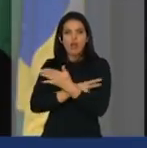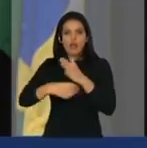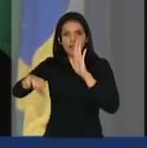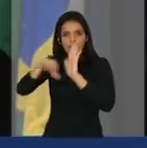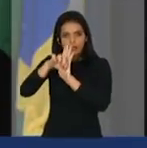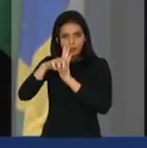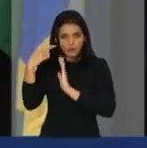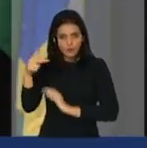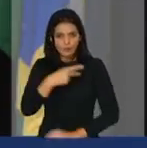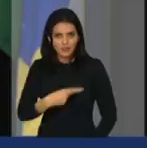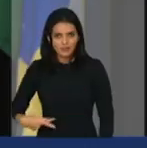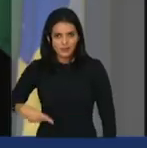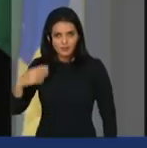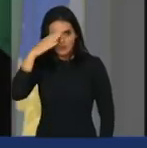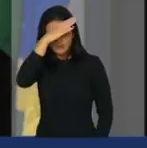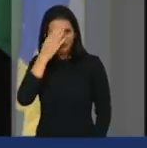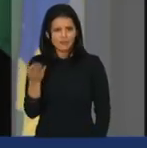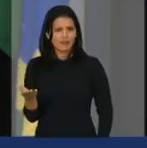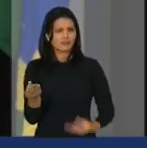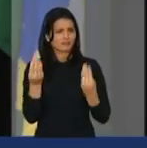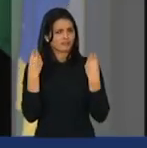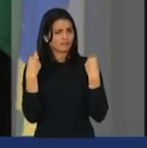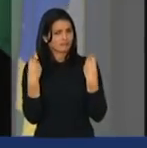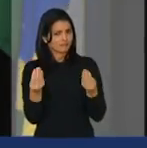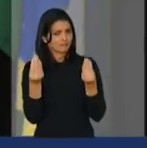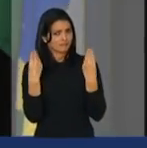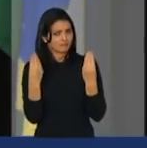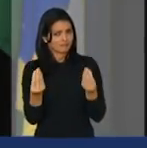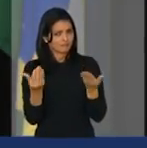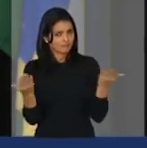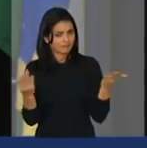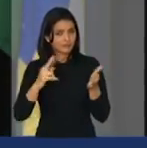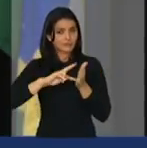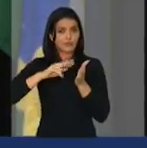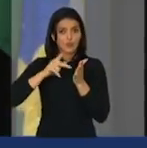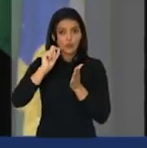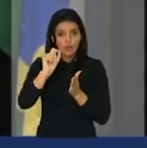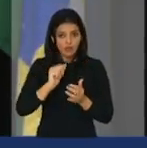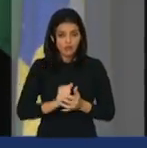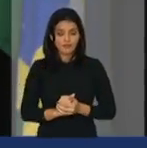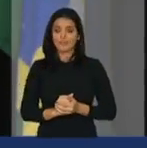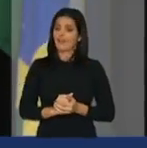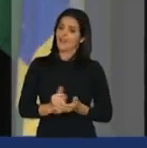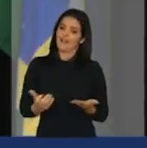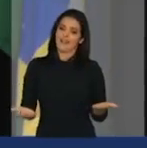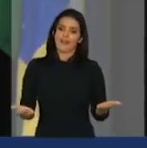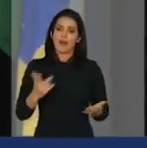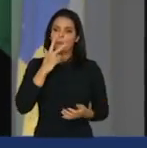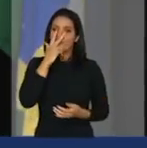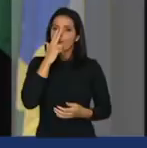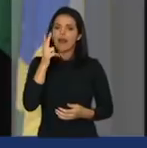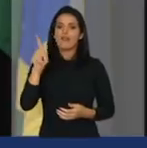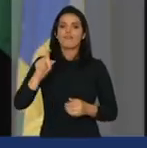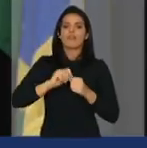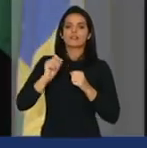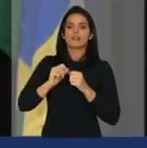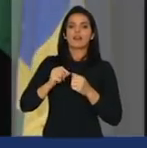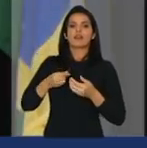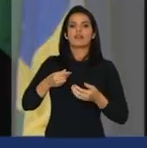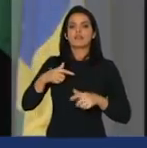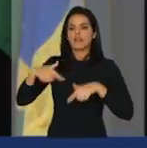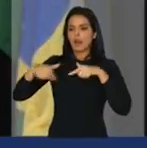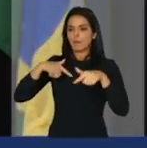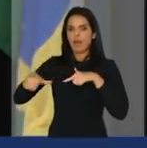crime a partir do Presidente da República ou seja não bastasse não bastasse fazer esse trabalho de